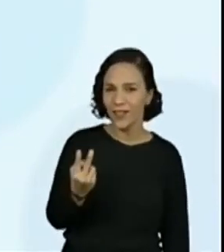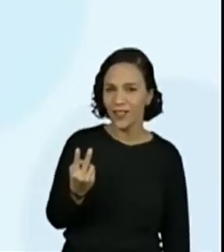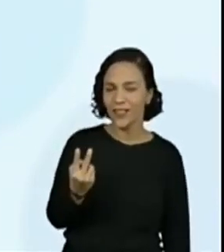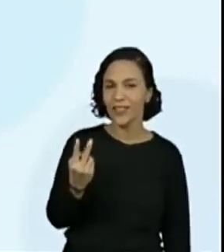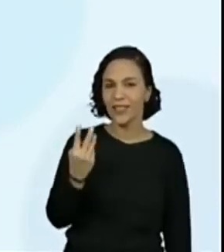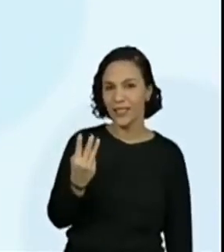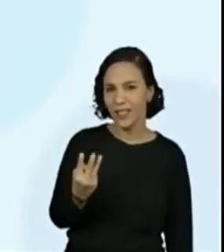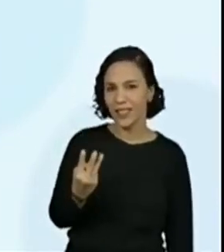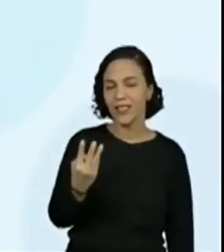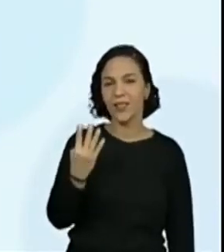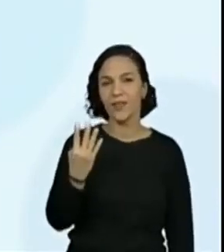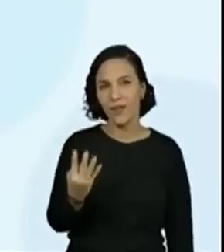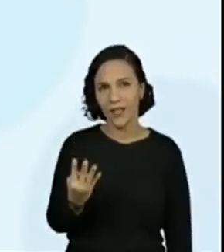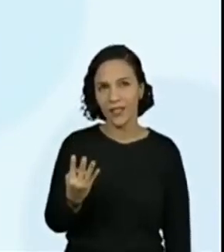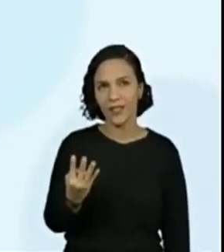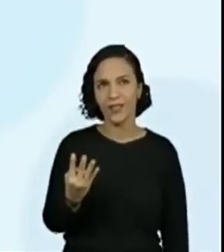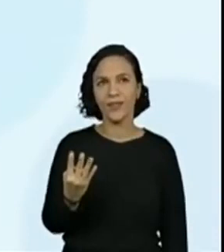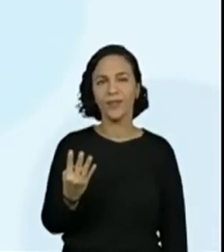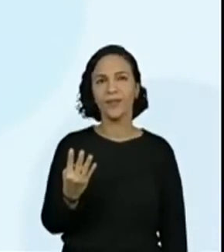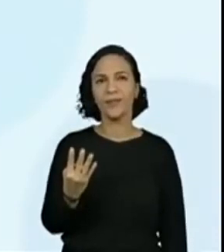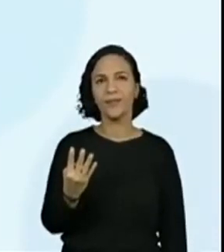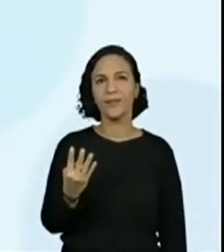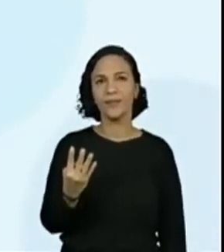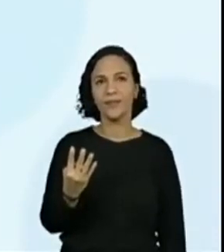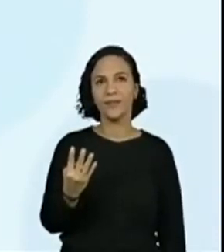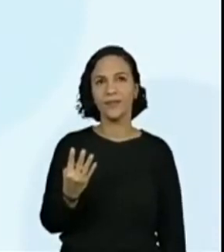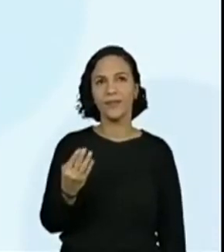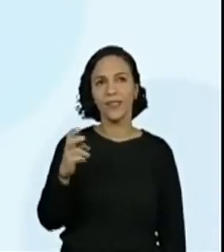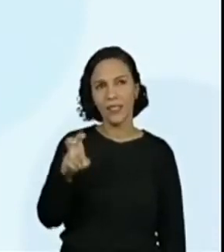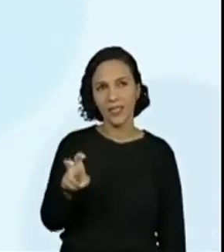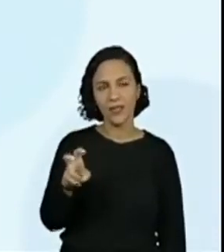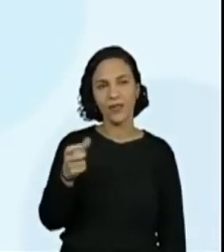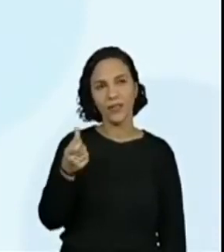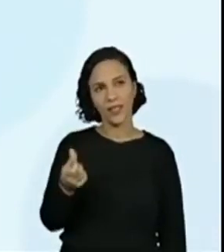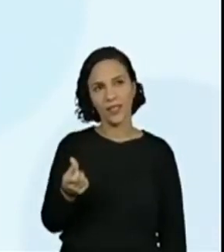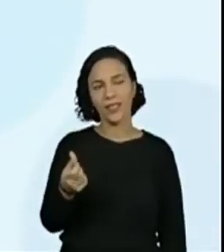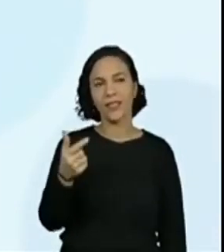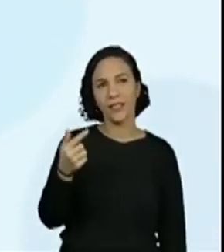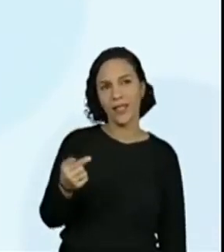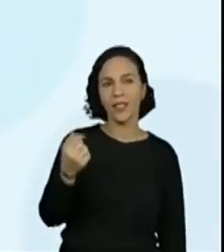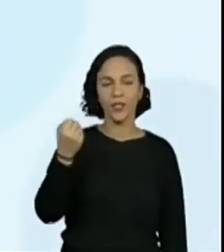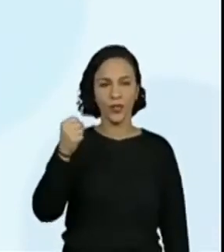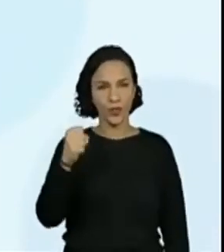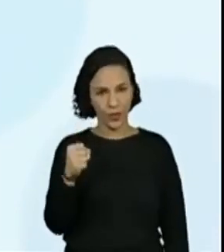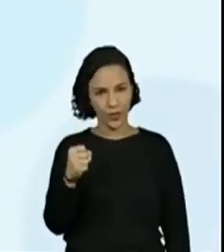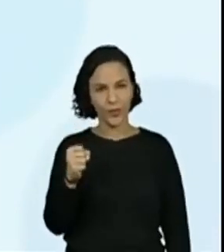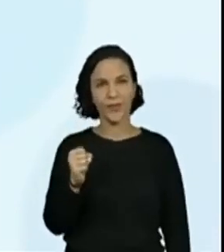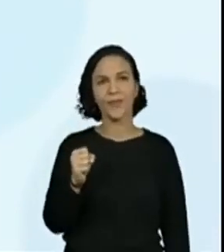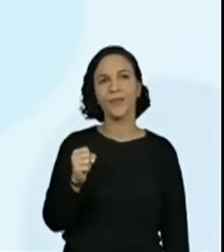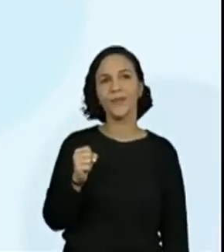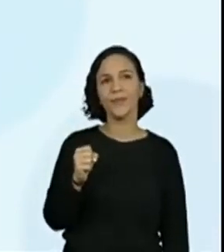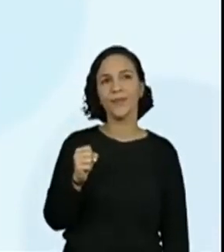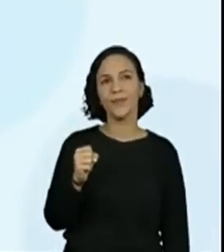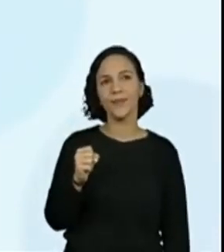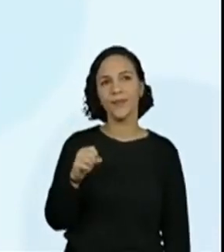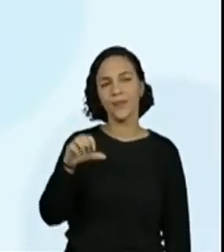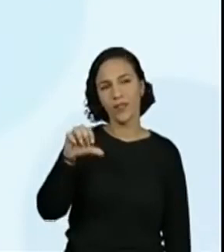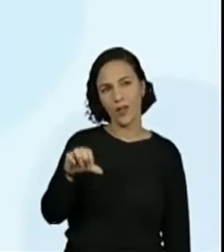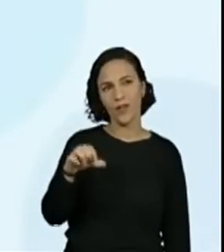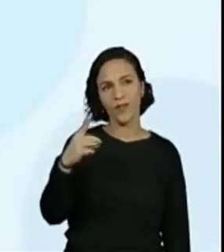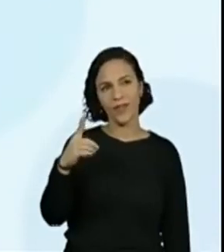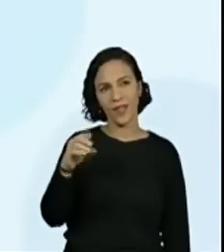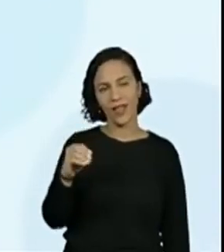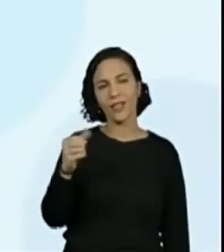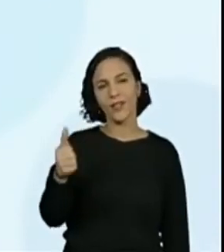dois, três, quatro. Aham. Cinco, seis, sete, oito.